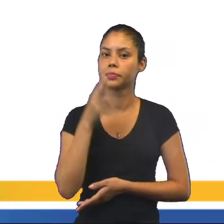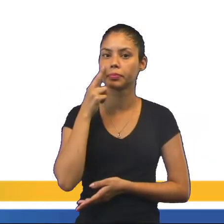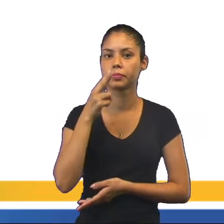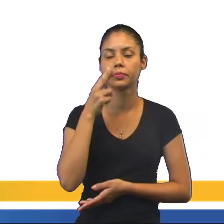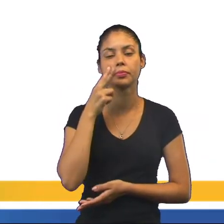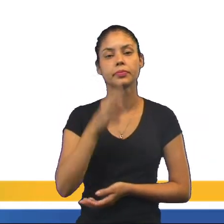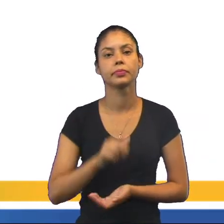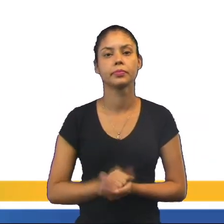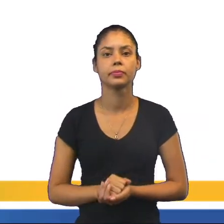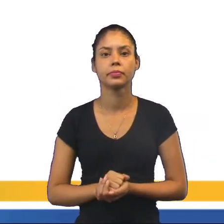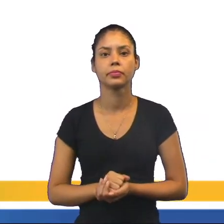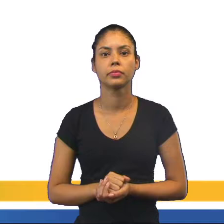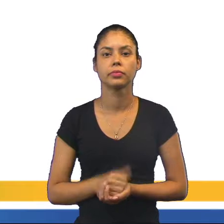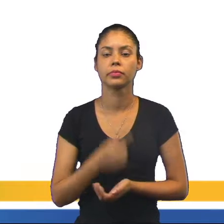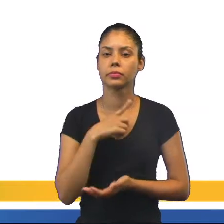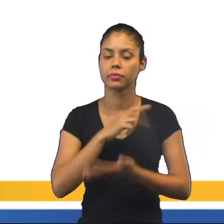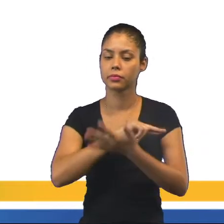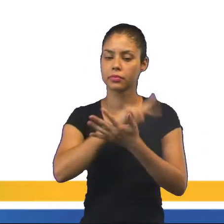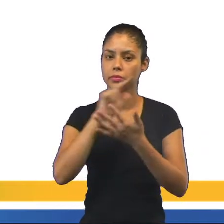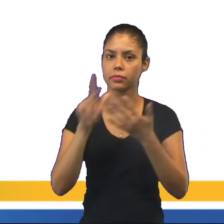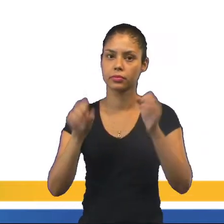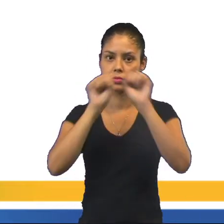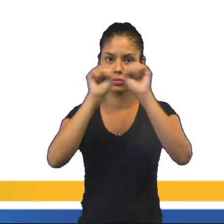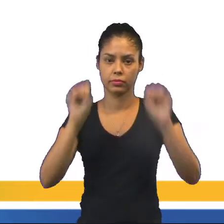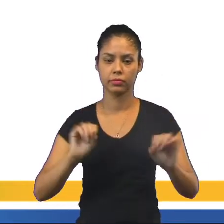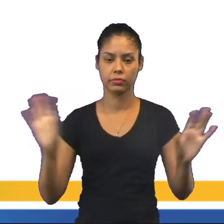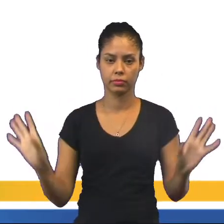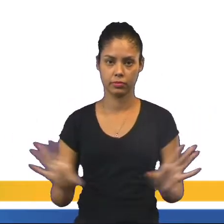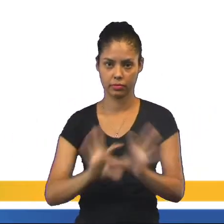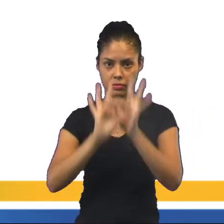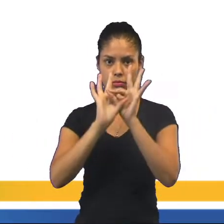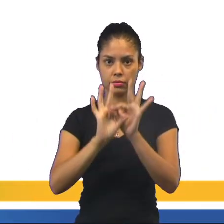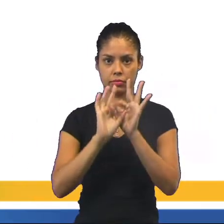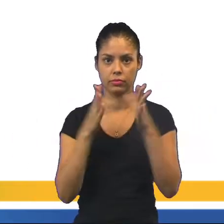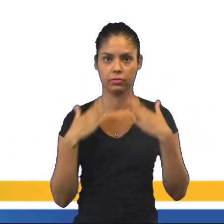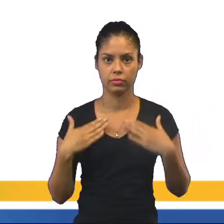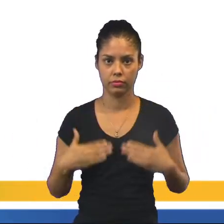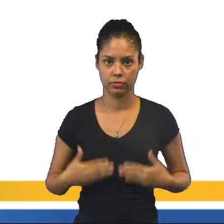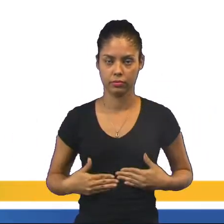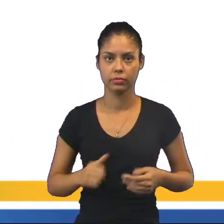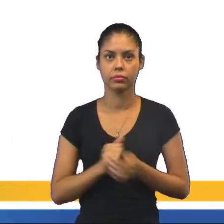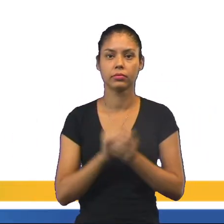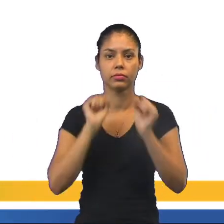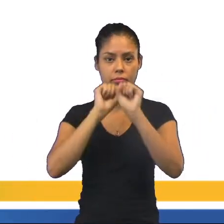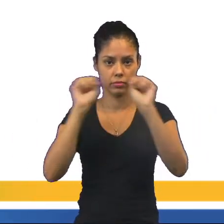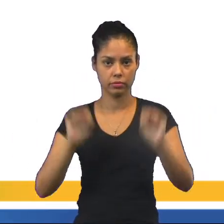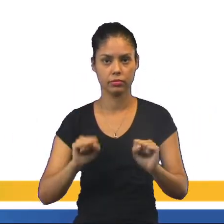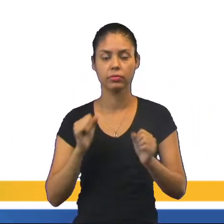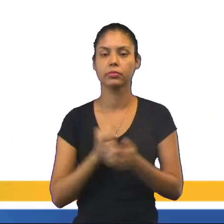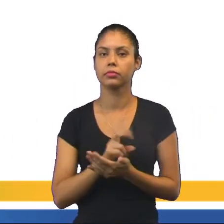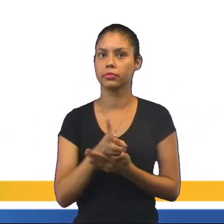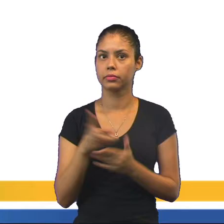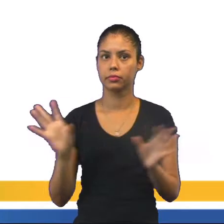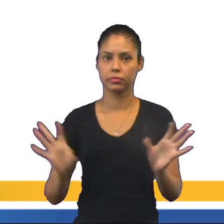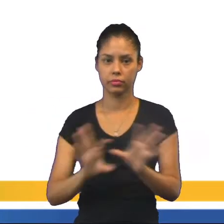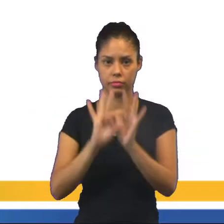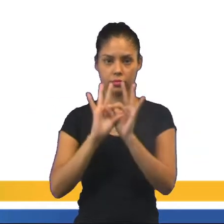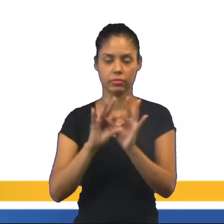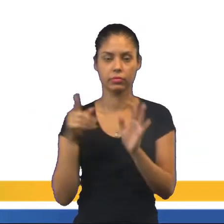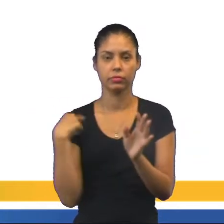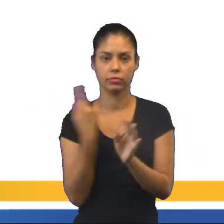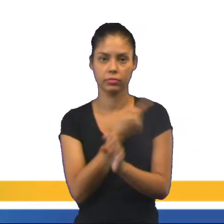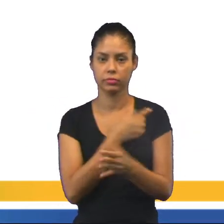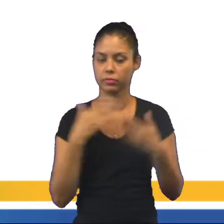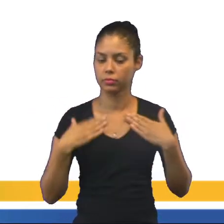viu aí, né, que a gente tem vários sistemas integrando o nosso corpo e que esses sistemas, às vezes, estão interligados para que o